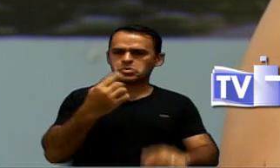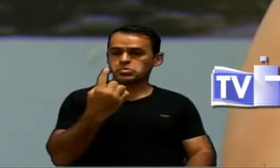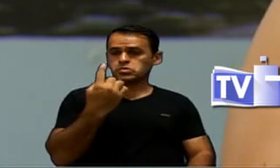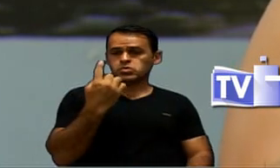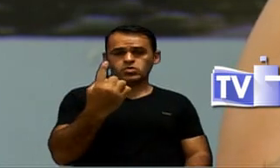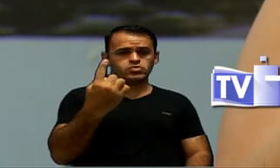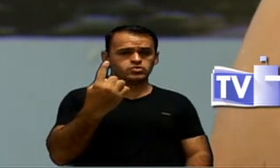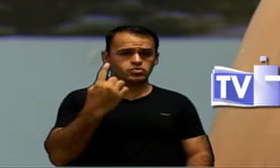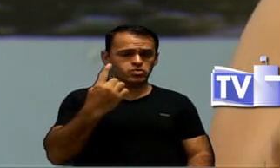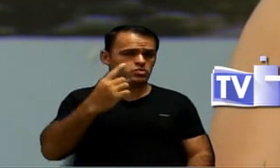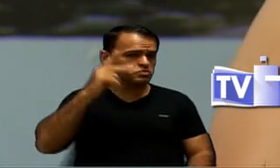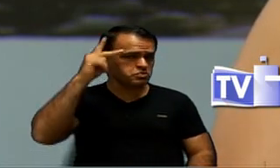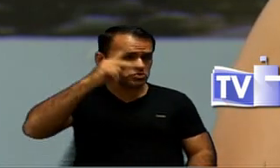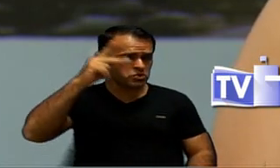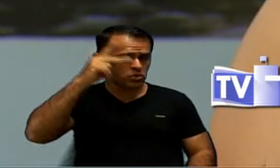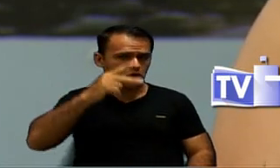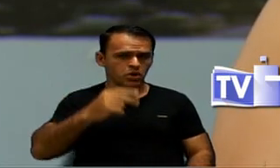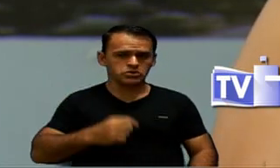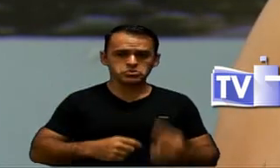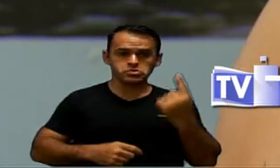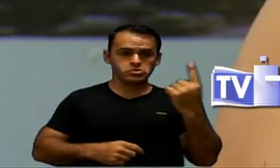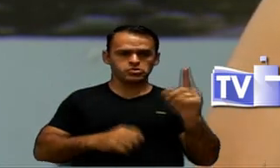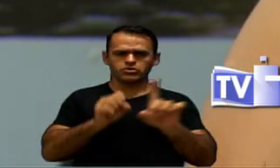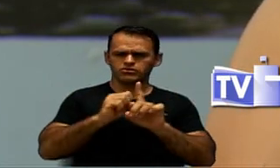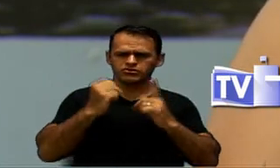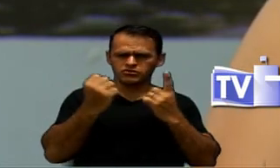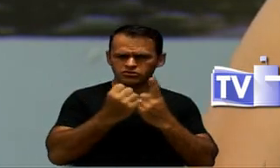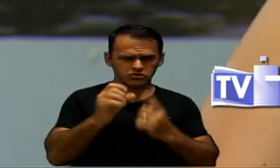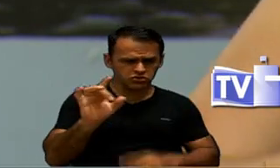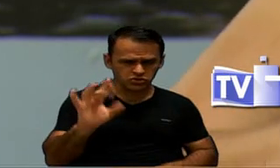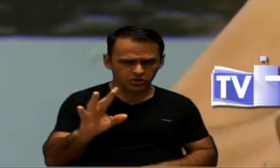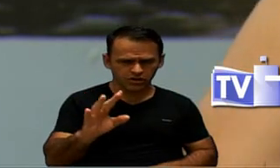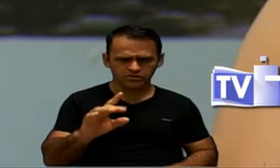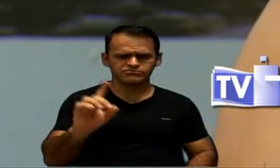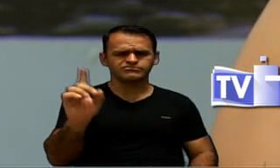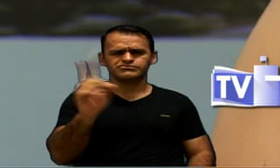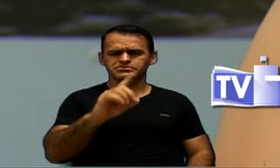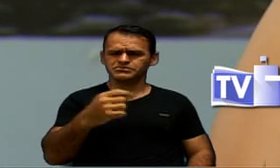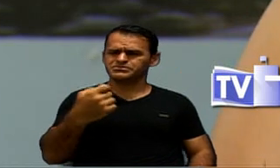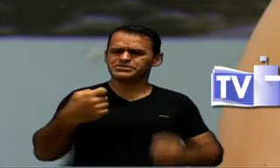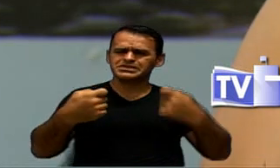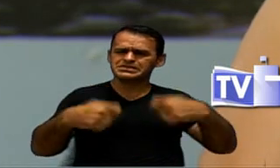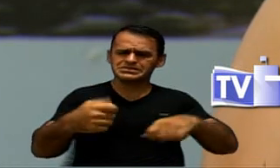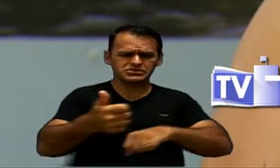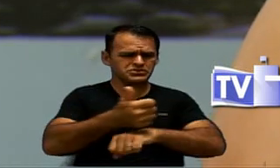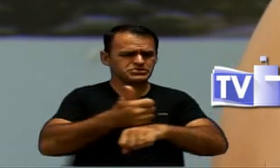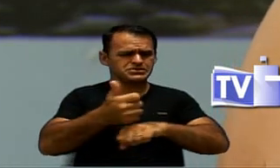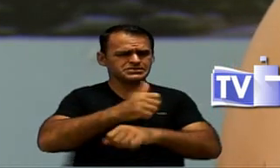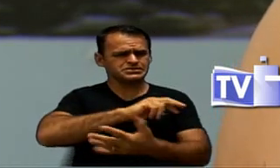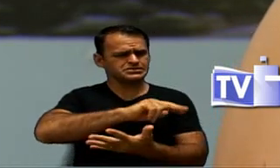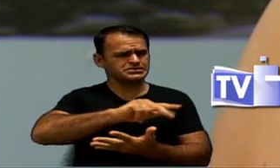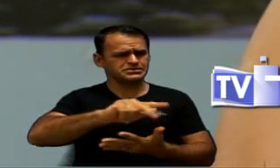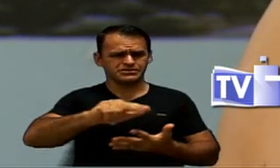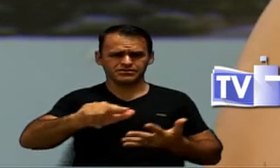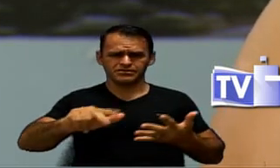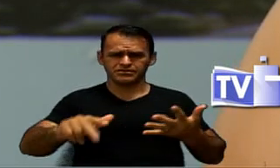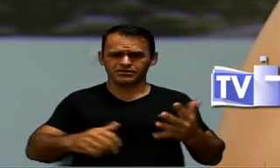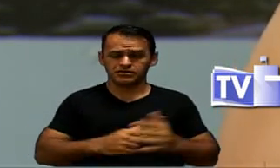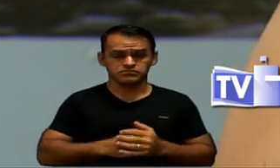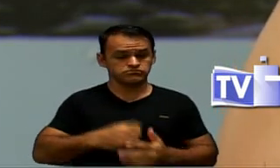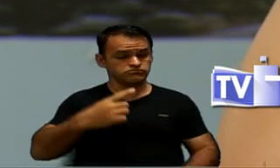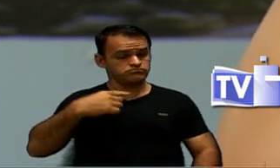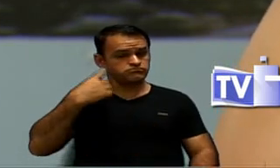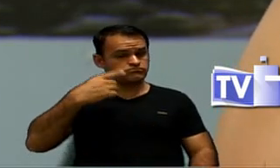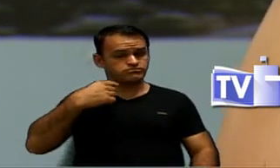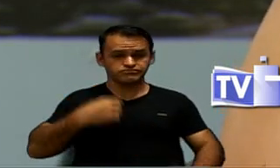social. Você tem que ter assistente social, psicólogo, você tem que ter equipe multidisciplinar e, principalmente, a figura da